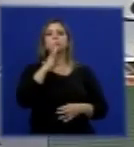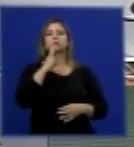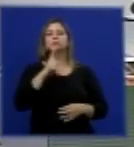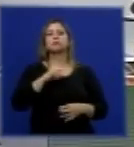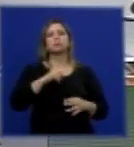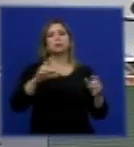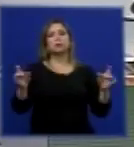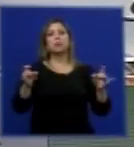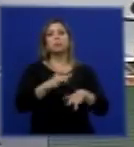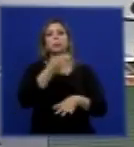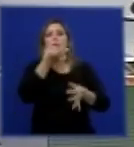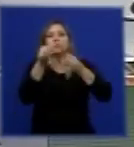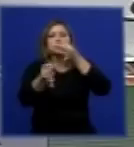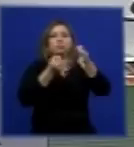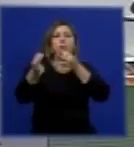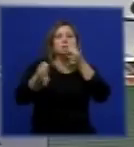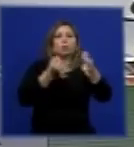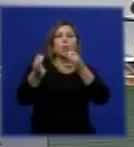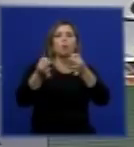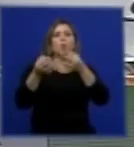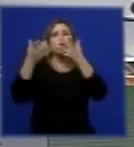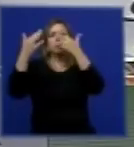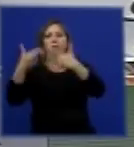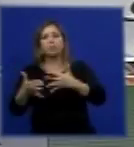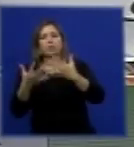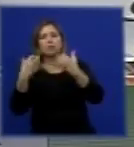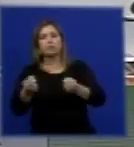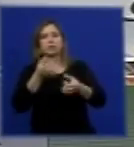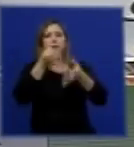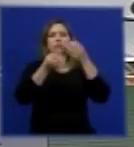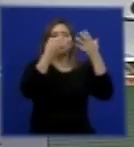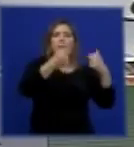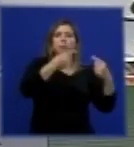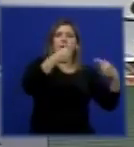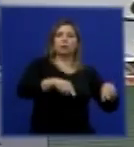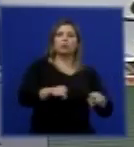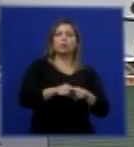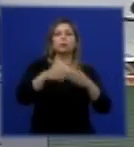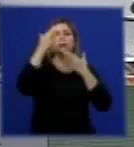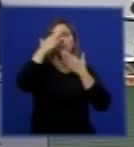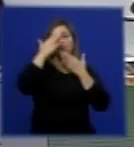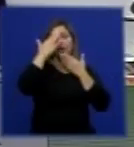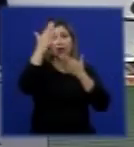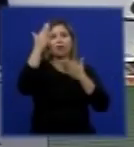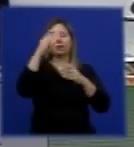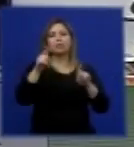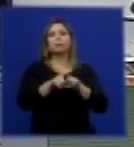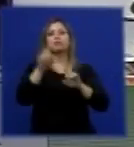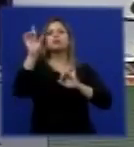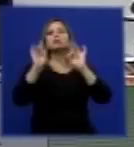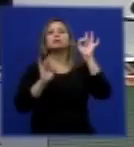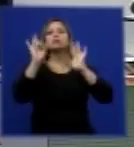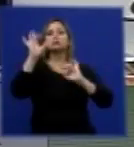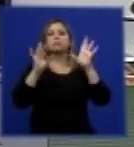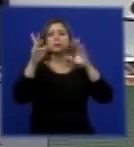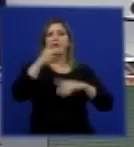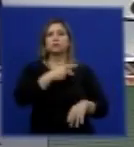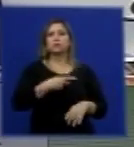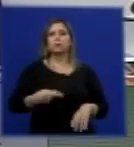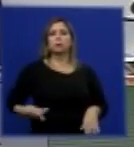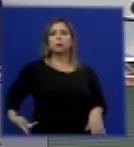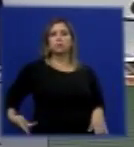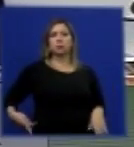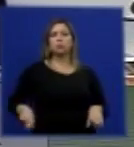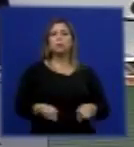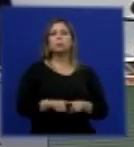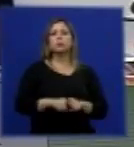conhecimentos os argumentos e os esclarecimentos trazidos no dia de hoje agradeço de uma forma especial a participação do presidente do Tribunal